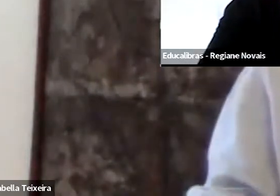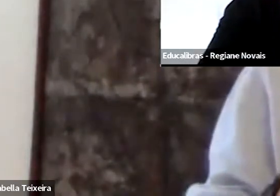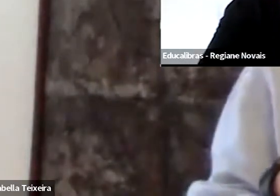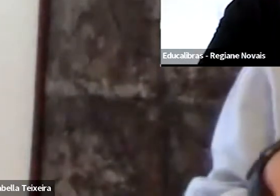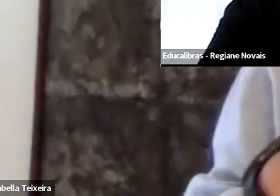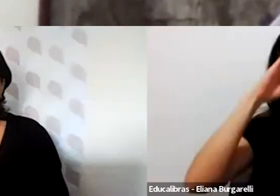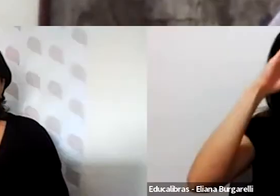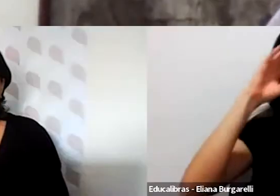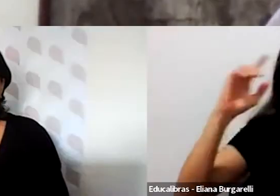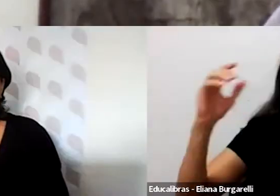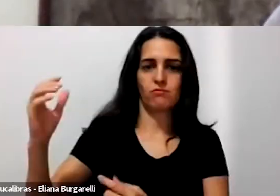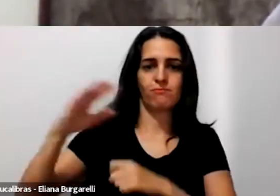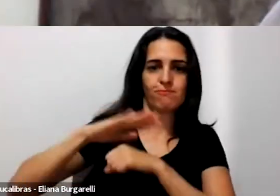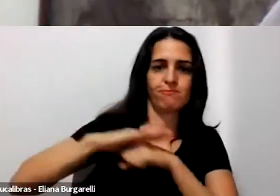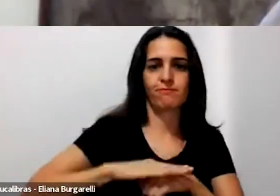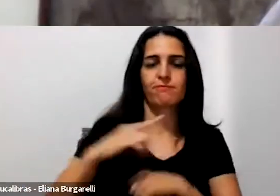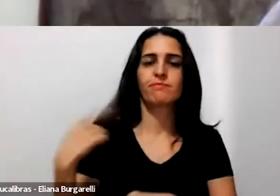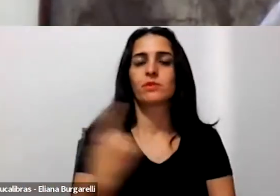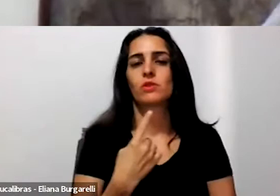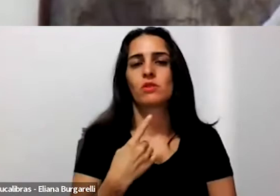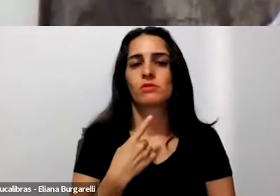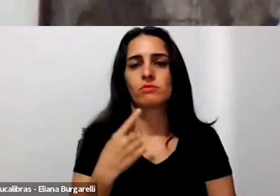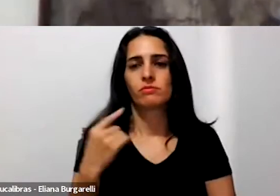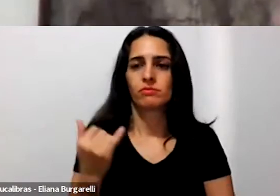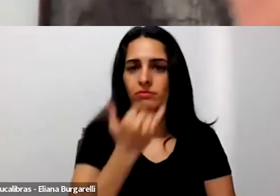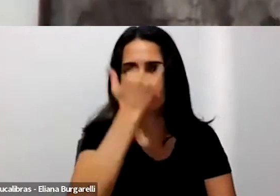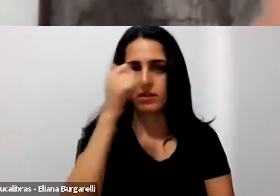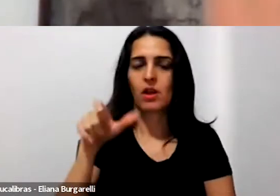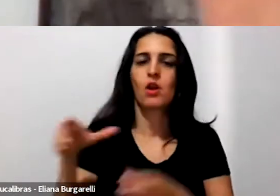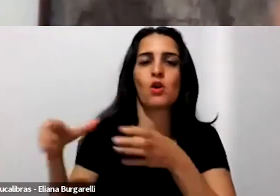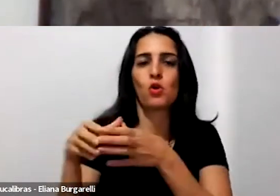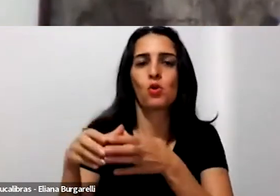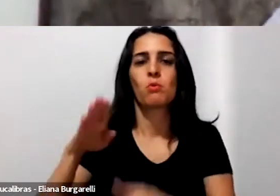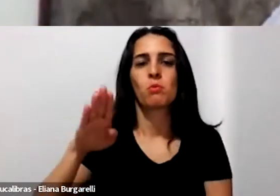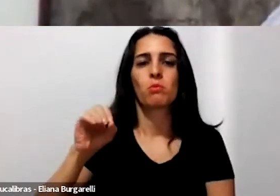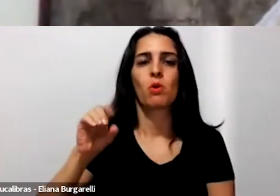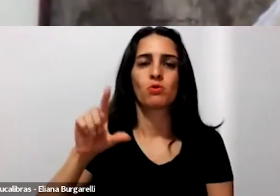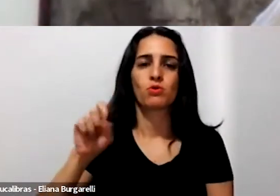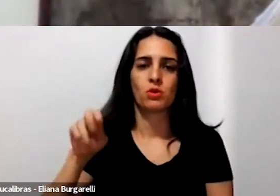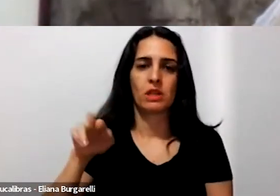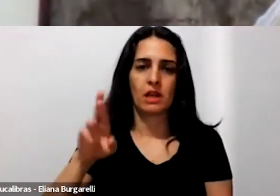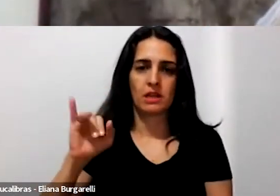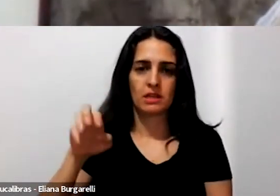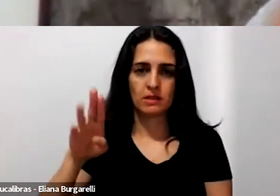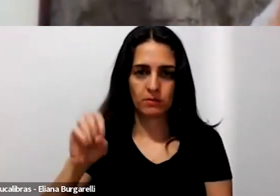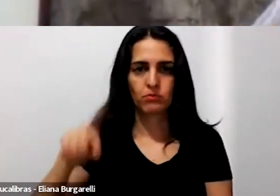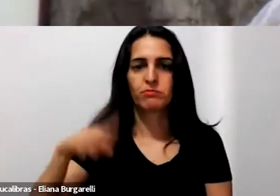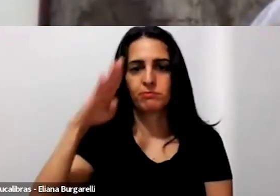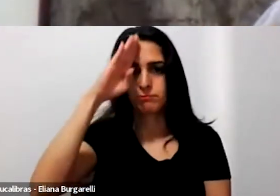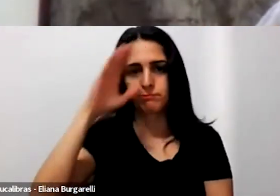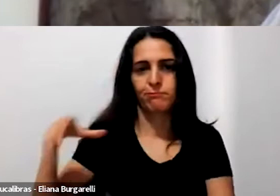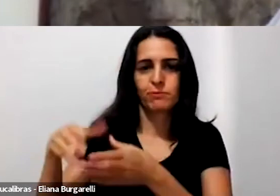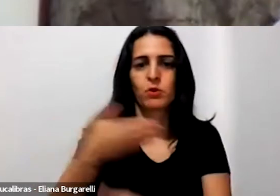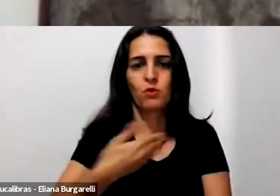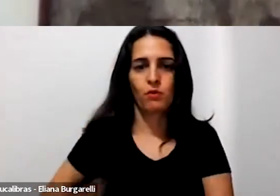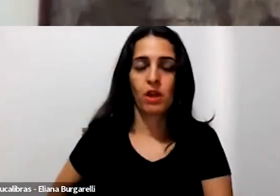realidade, uma consequência do bolsonarismo, é uma emergência de uma situação que não existe soluções de curto prazo, existem tensões de curto